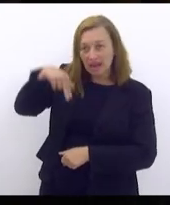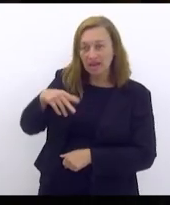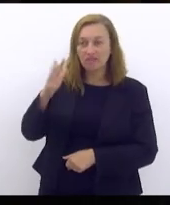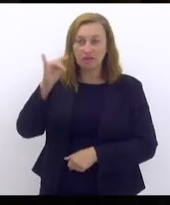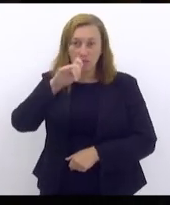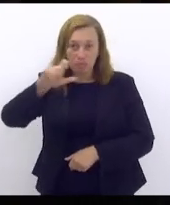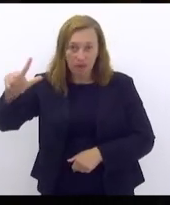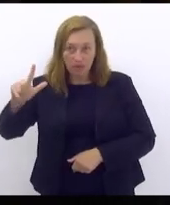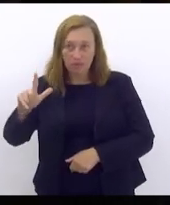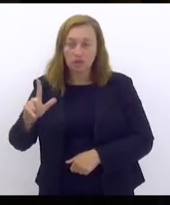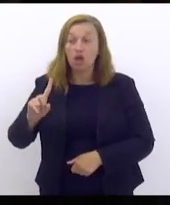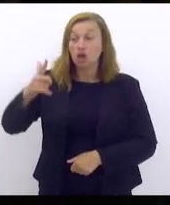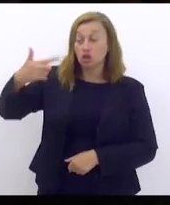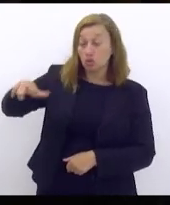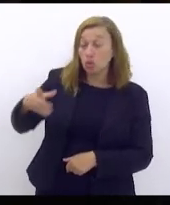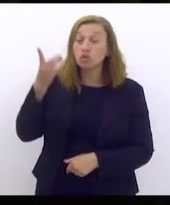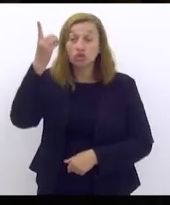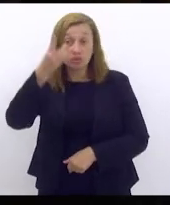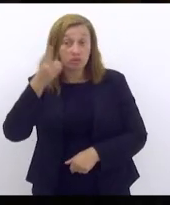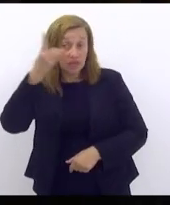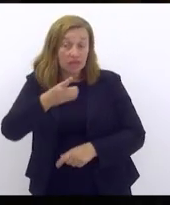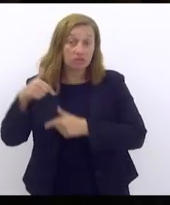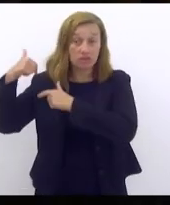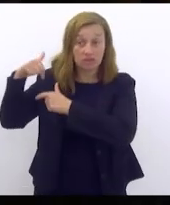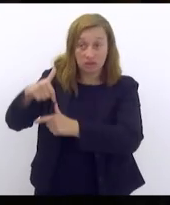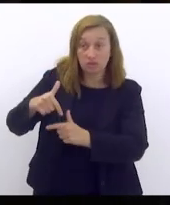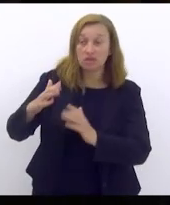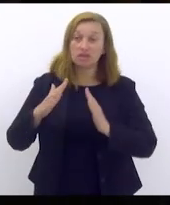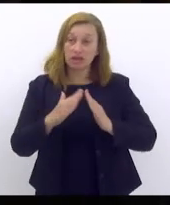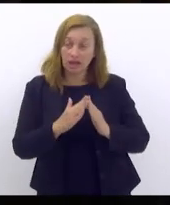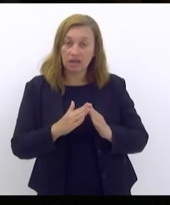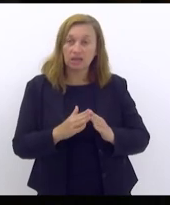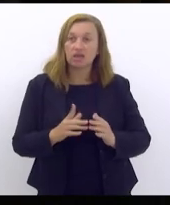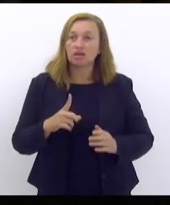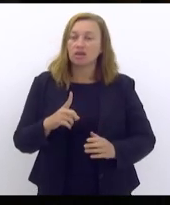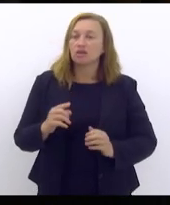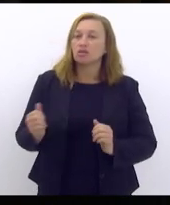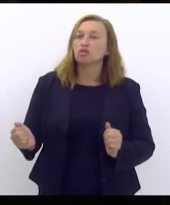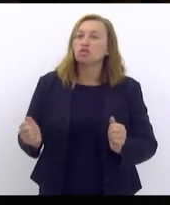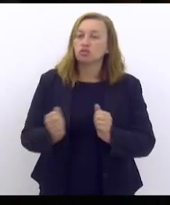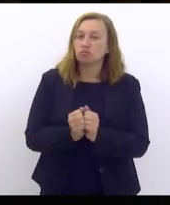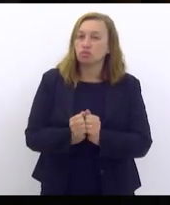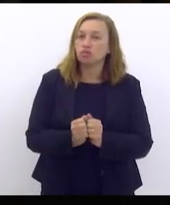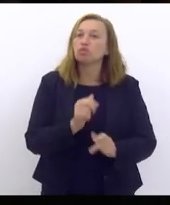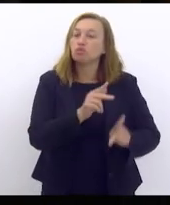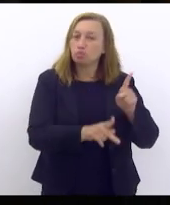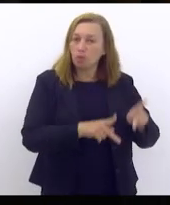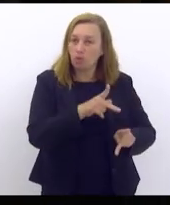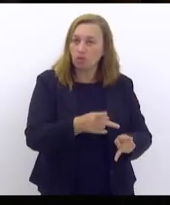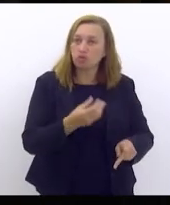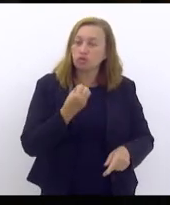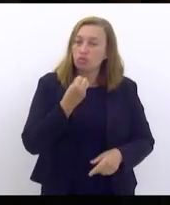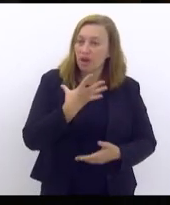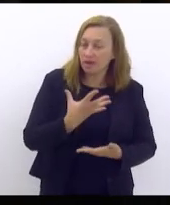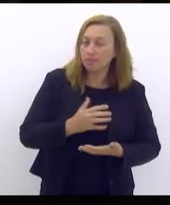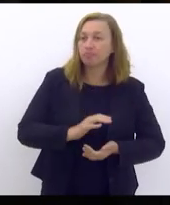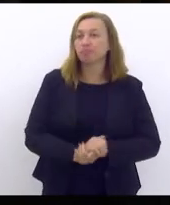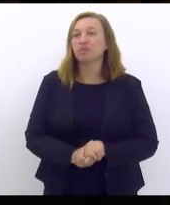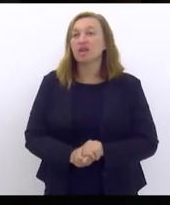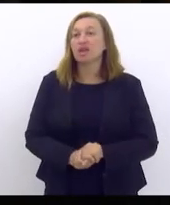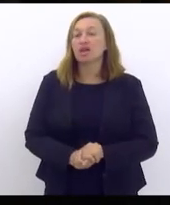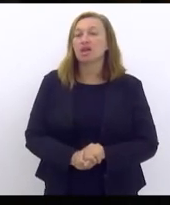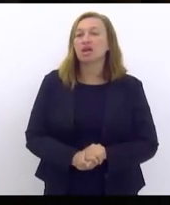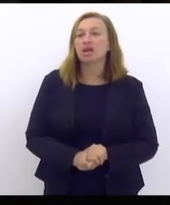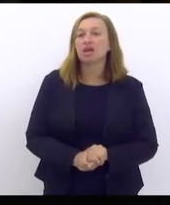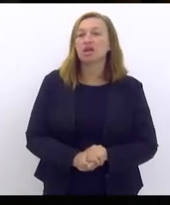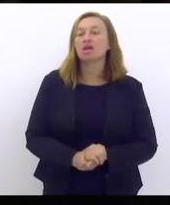Poubel, outros deputados conservadores nessa casa, estamos do lado de bem, do bem, do lado da população. E para